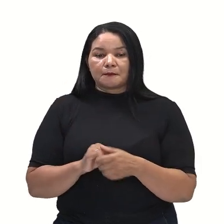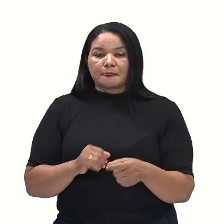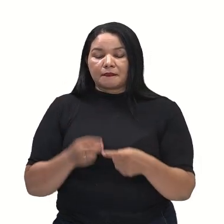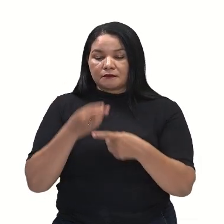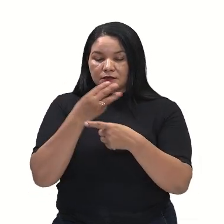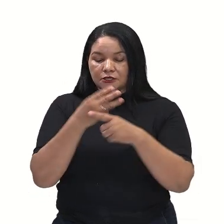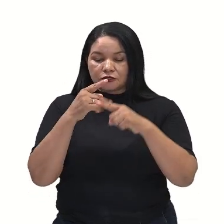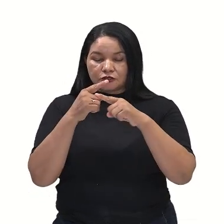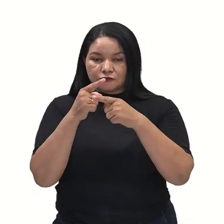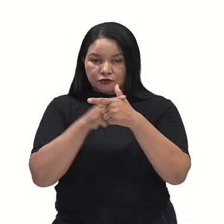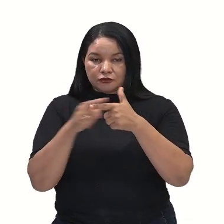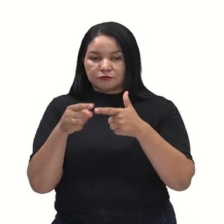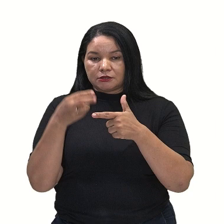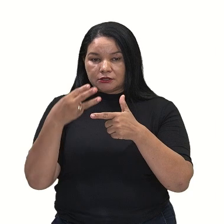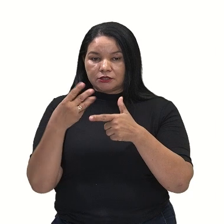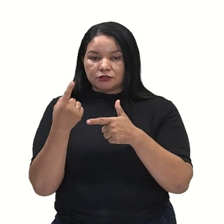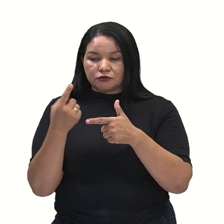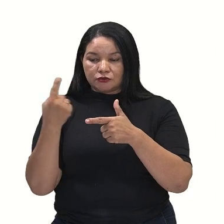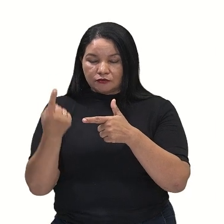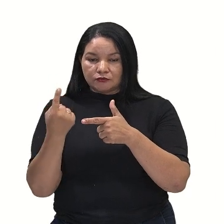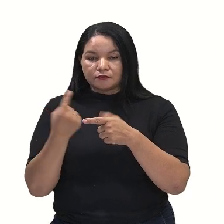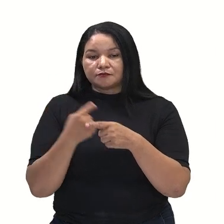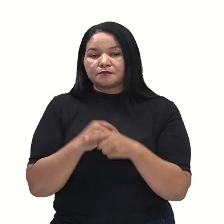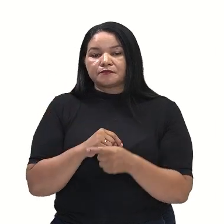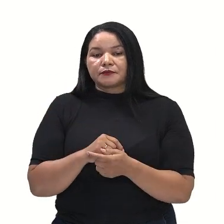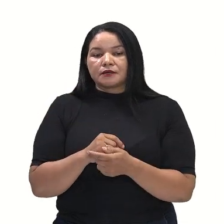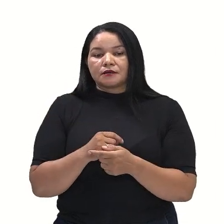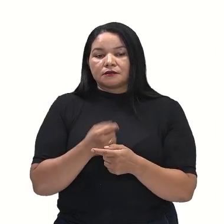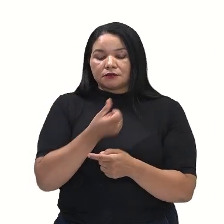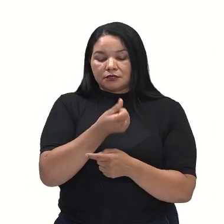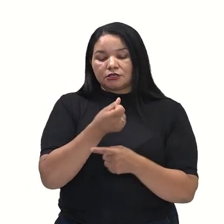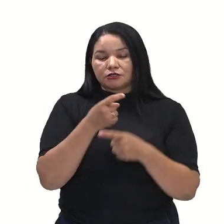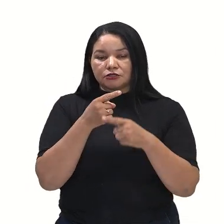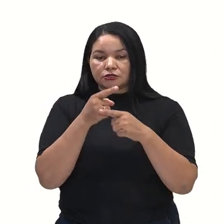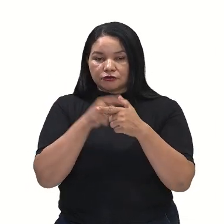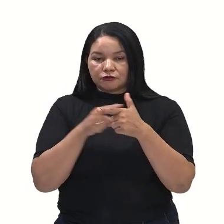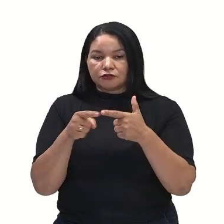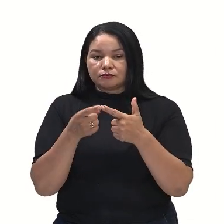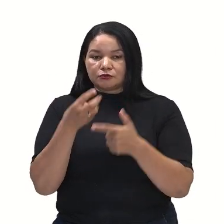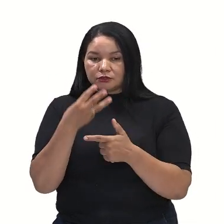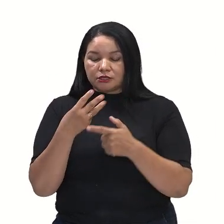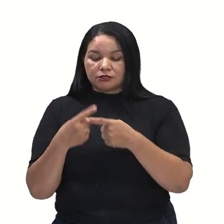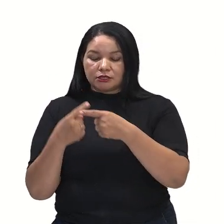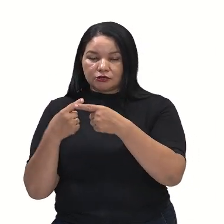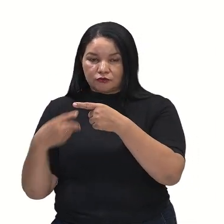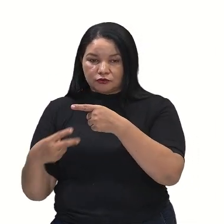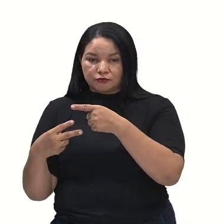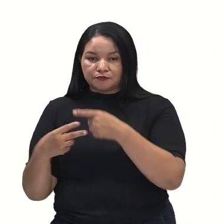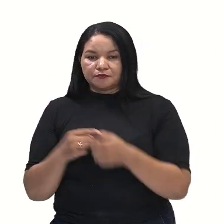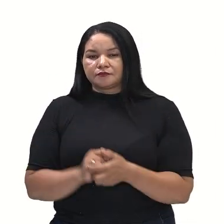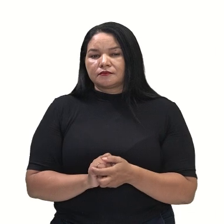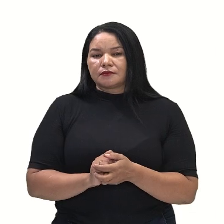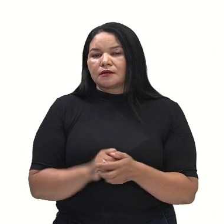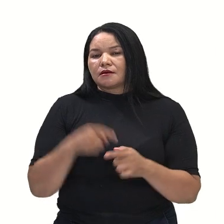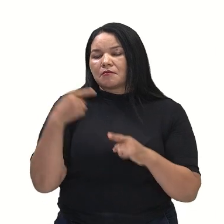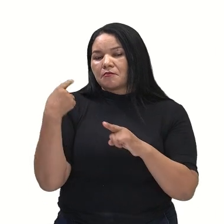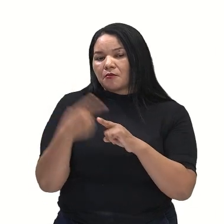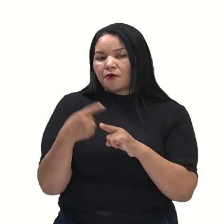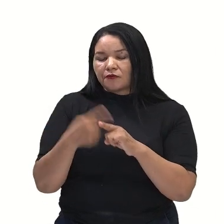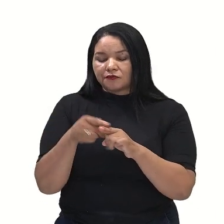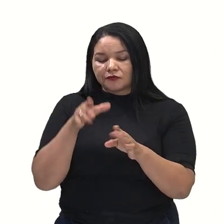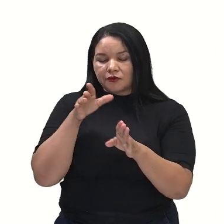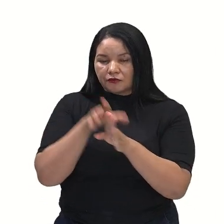por 3 é 1, 6 dividido por 3 é 2. Por que eu estou te aconselhando